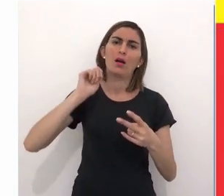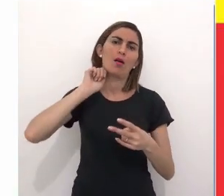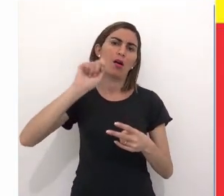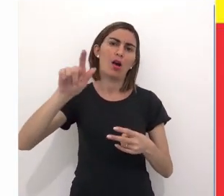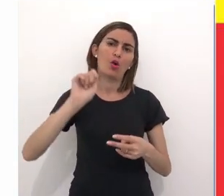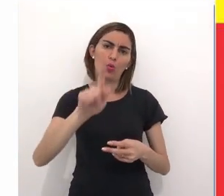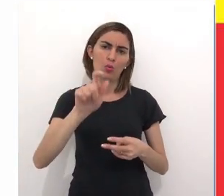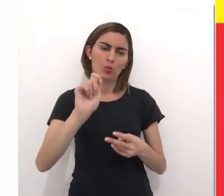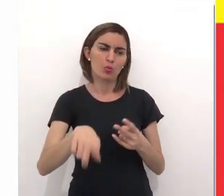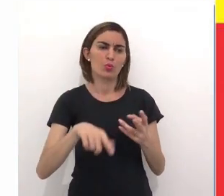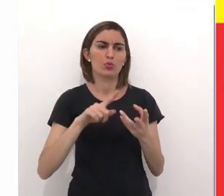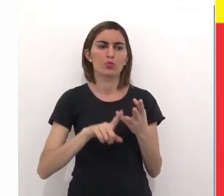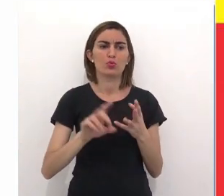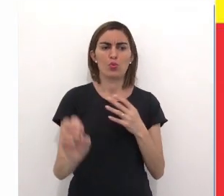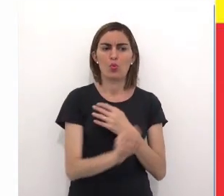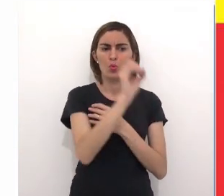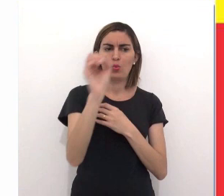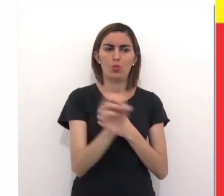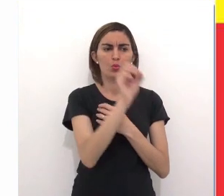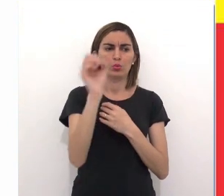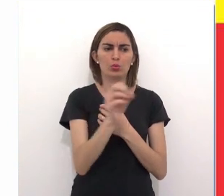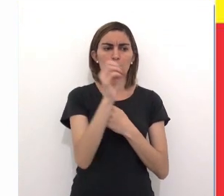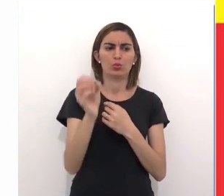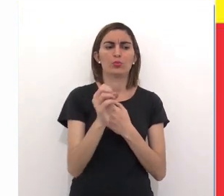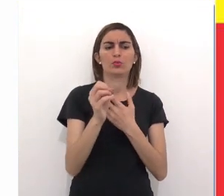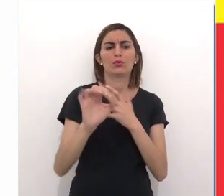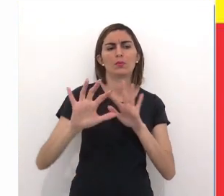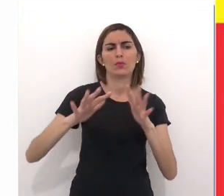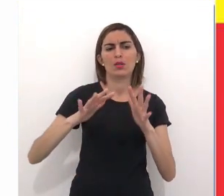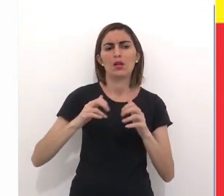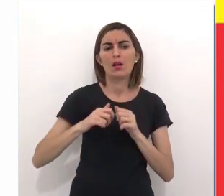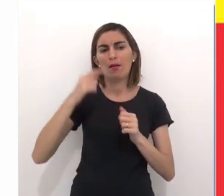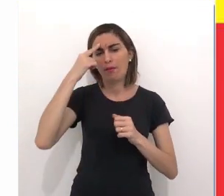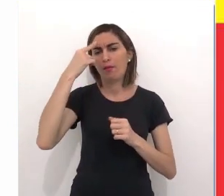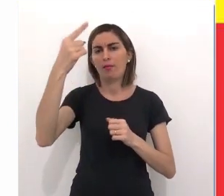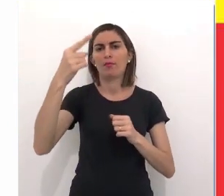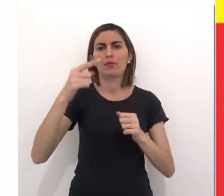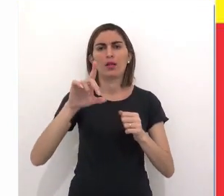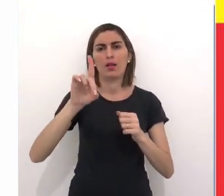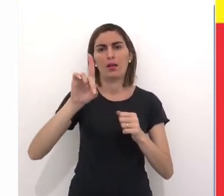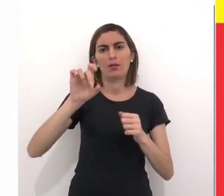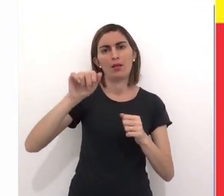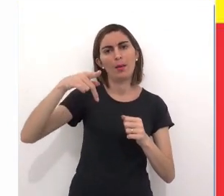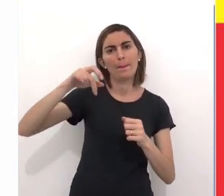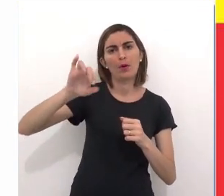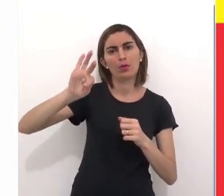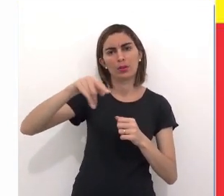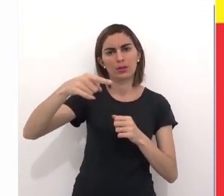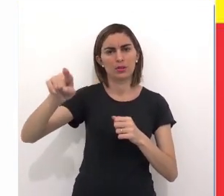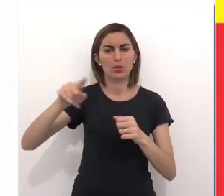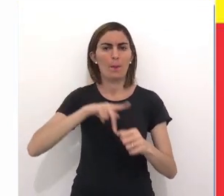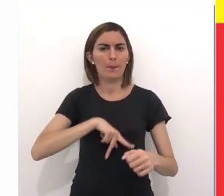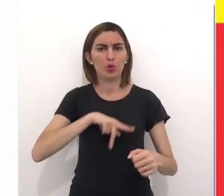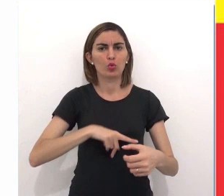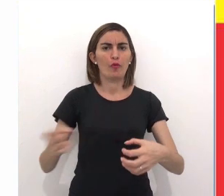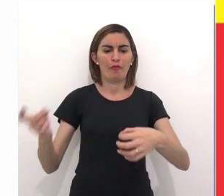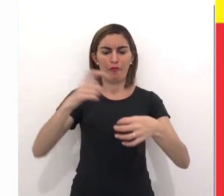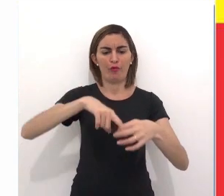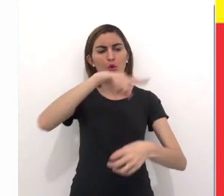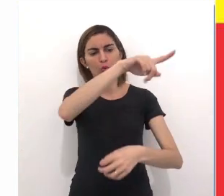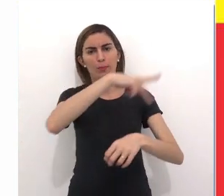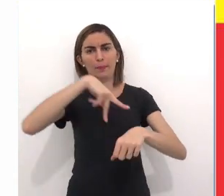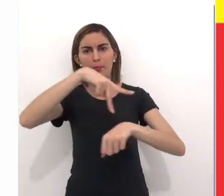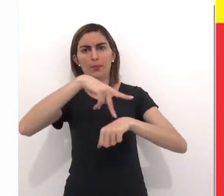maio, agosto, outubro, com a ideia da deportação